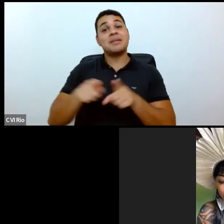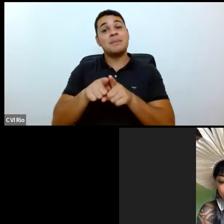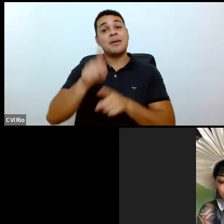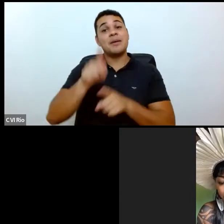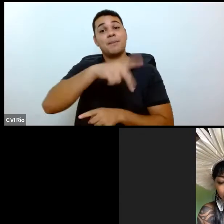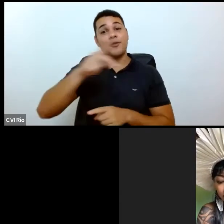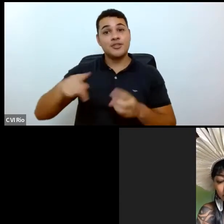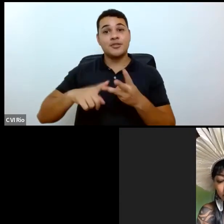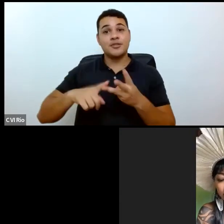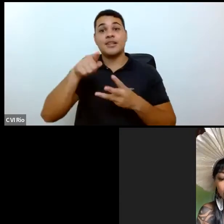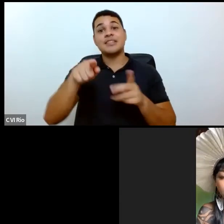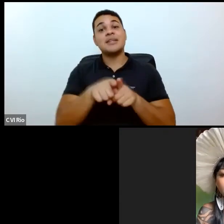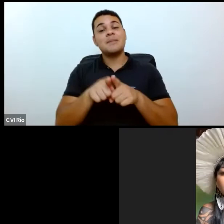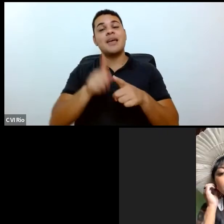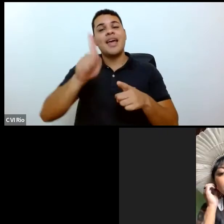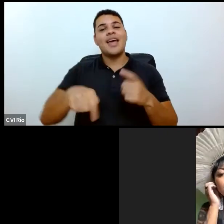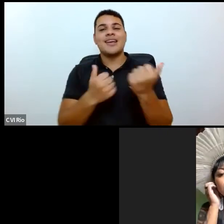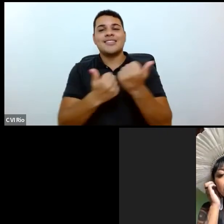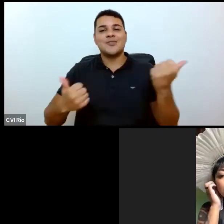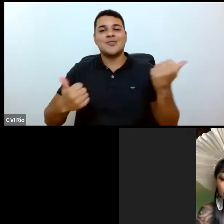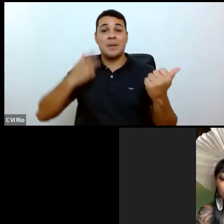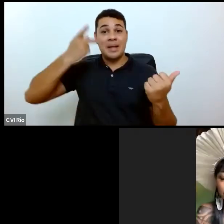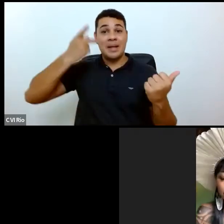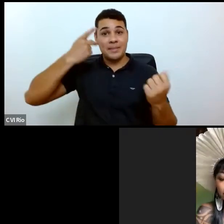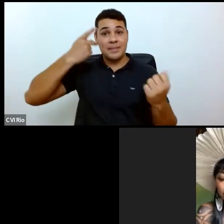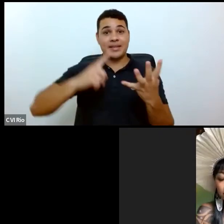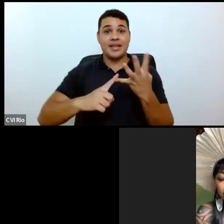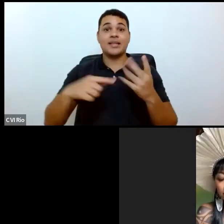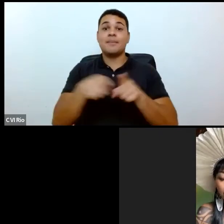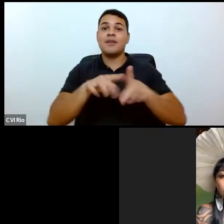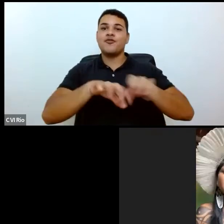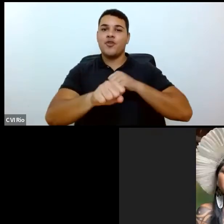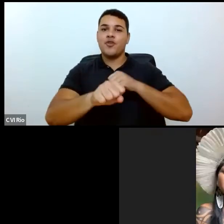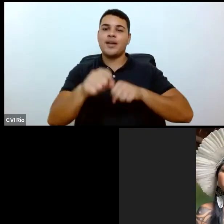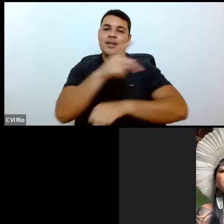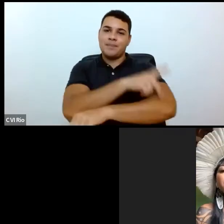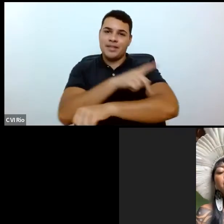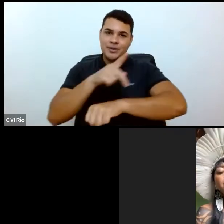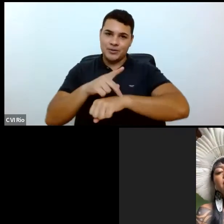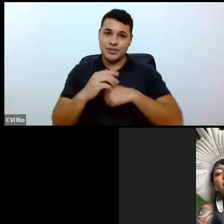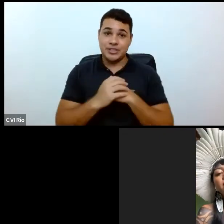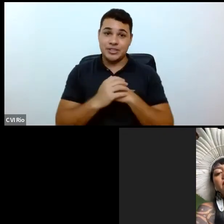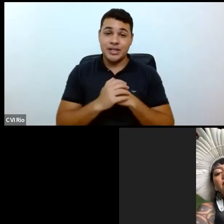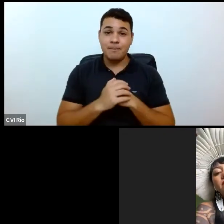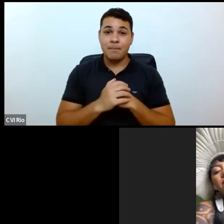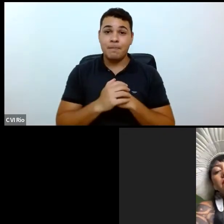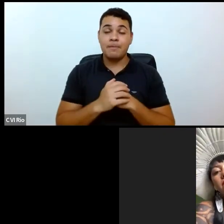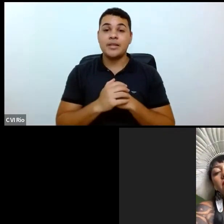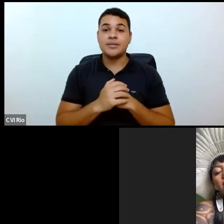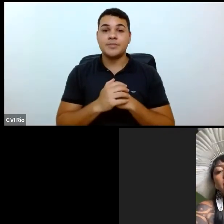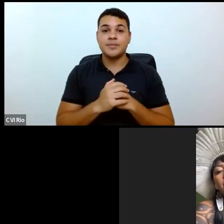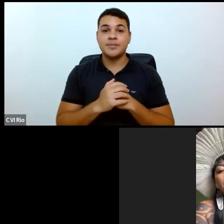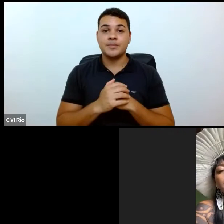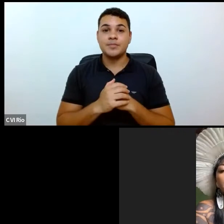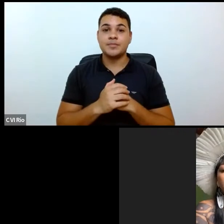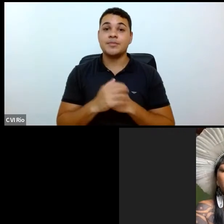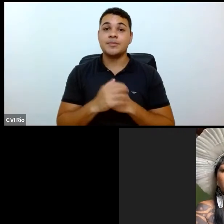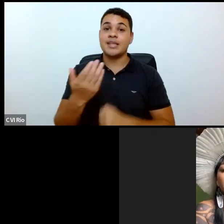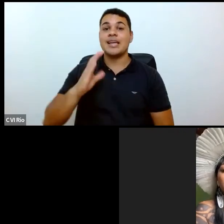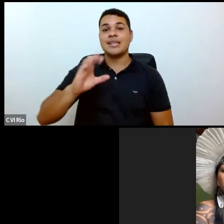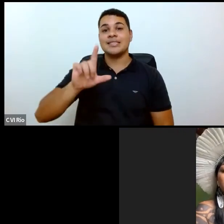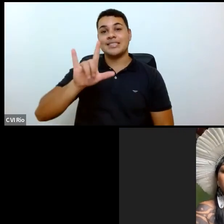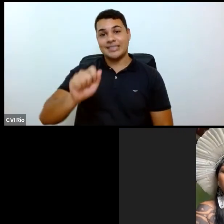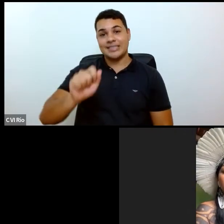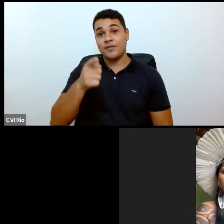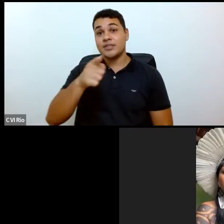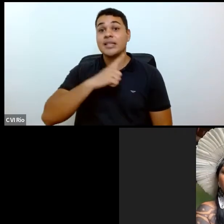assessora parlamentar, doutora em antropologia pela UFMG. E Célia, você tem